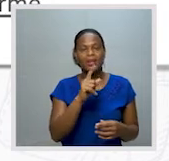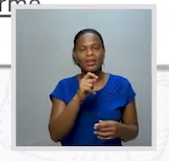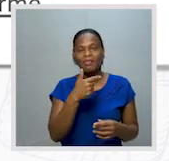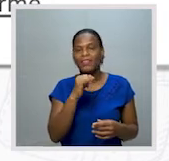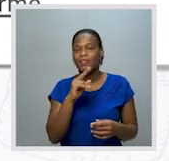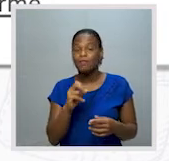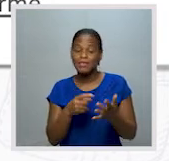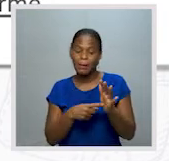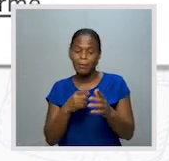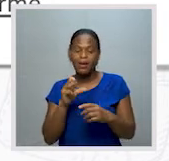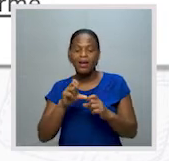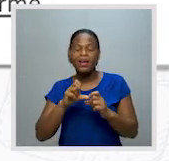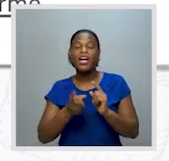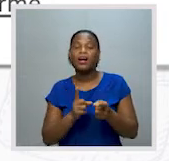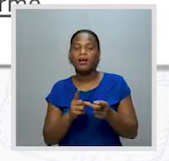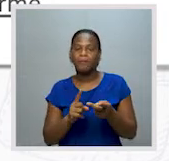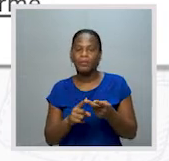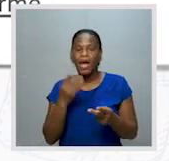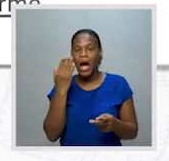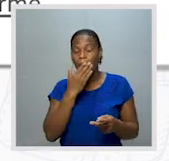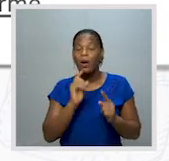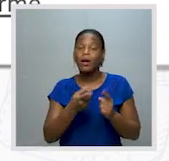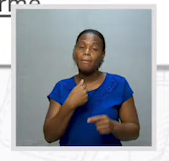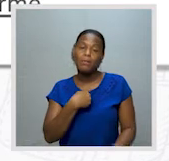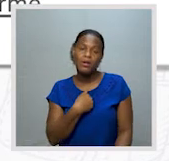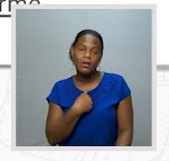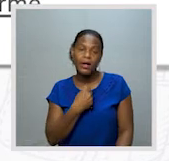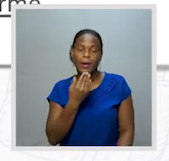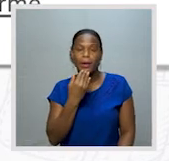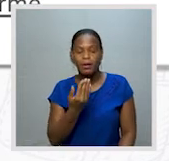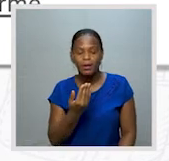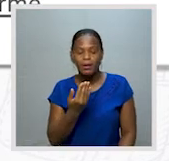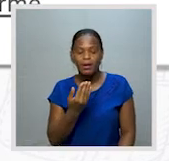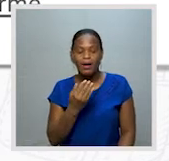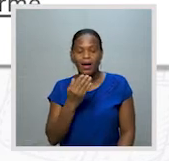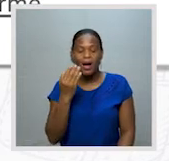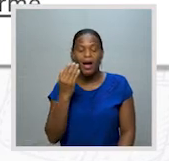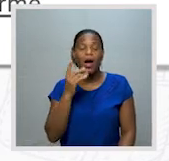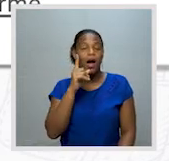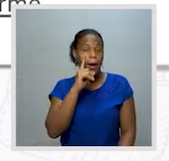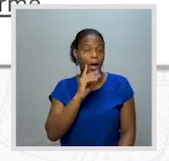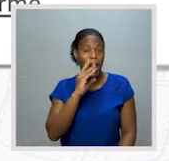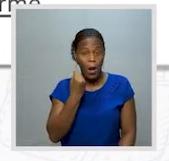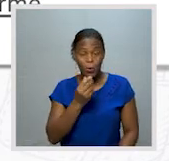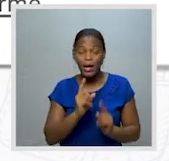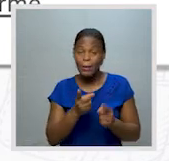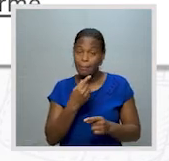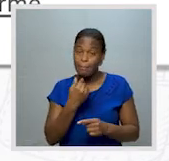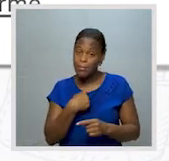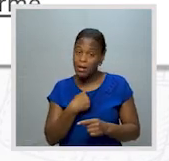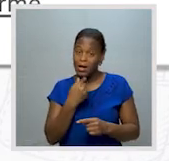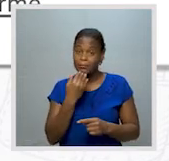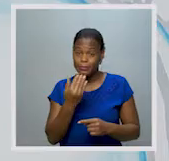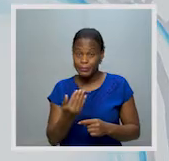que, exemplo, a aula que me agradeceu, ou seja, a aluna que me agradeceu pela